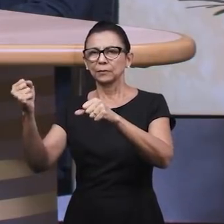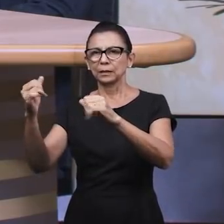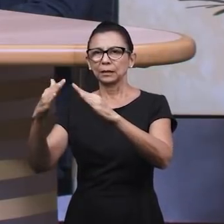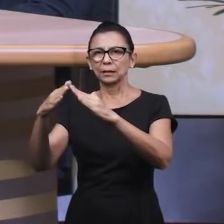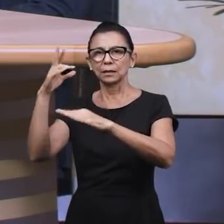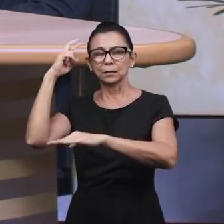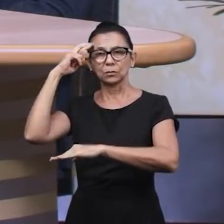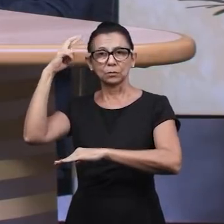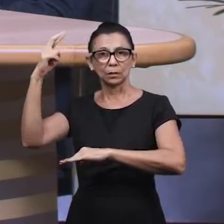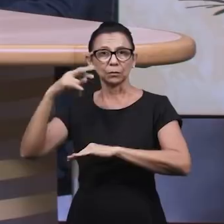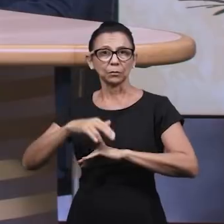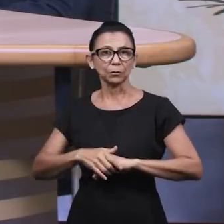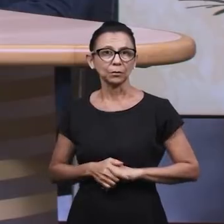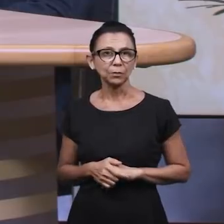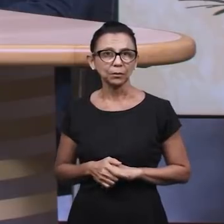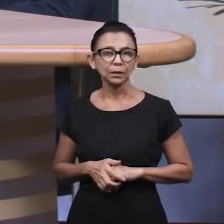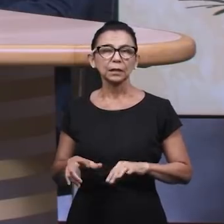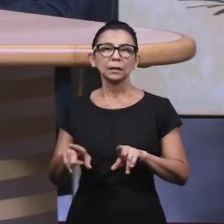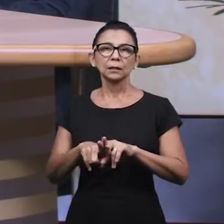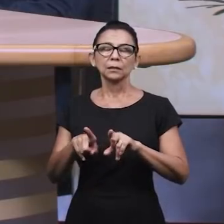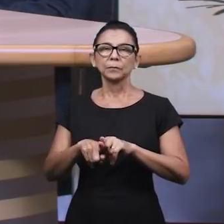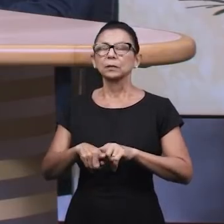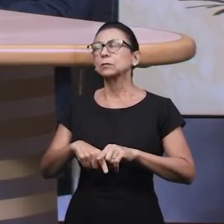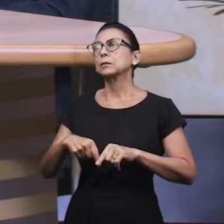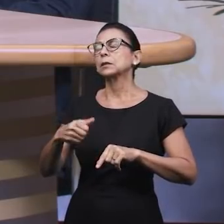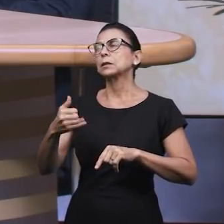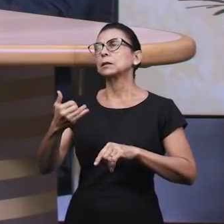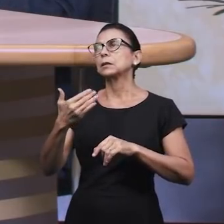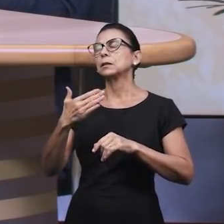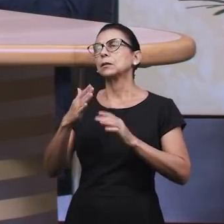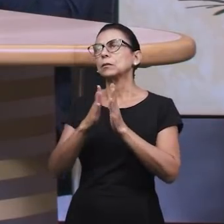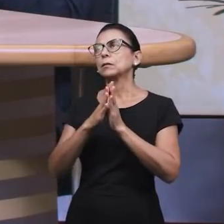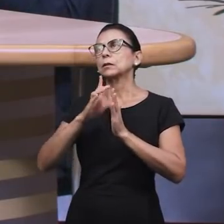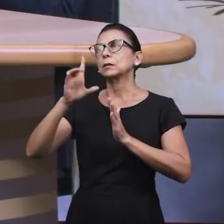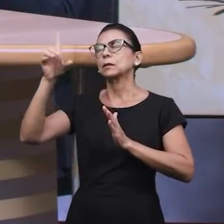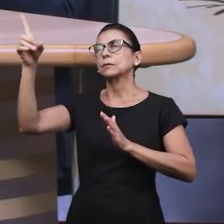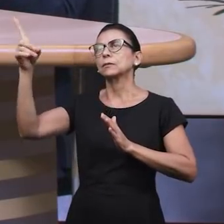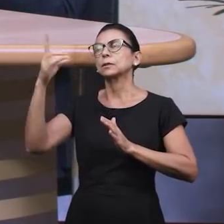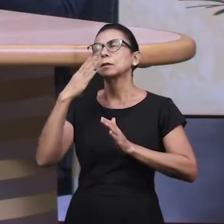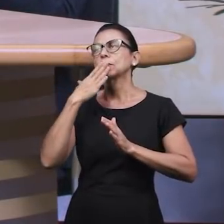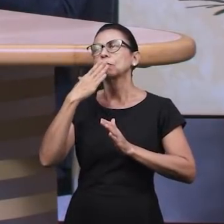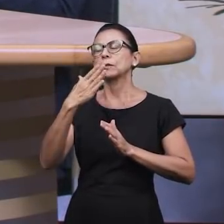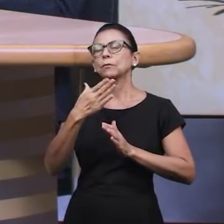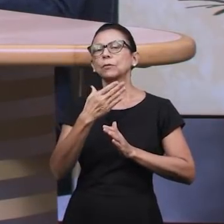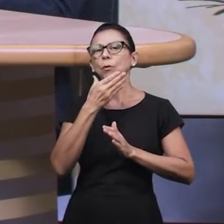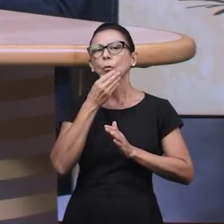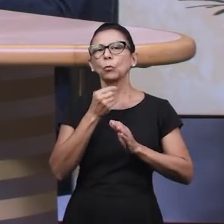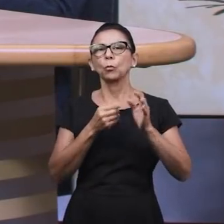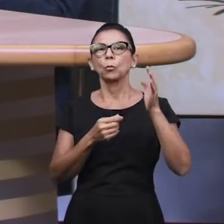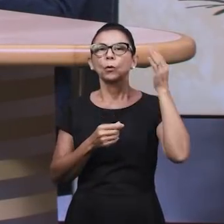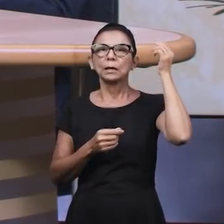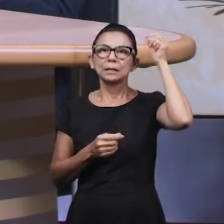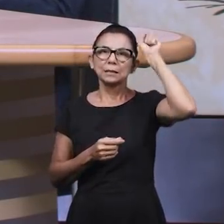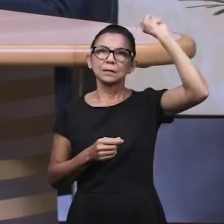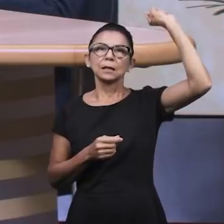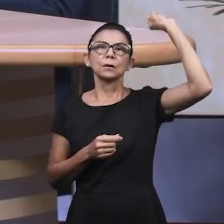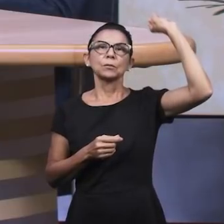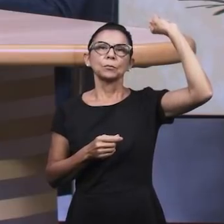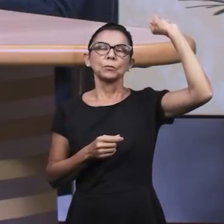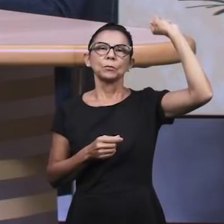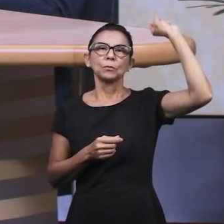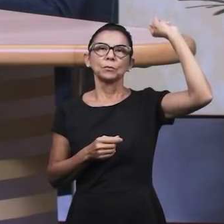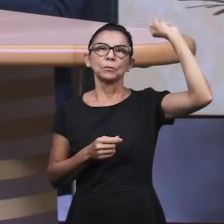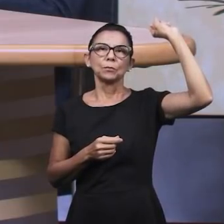Saul. Então, quando ele, por exemplo, ele tinha que ungir ali, né? Quando Davi foi ungido